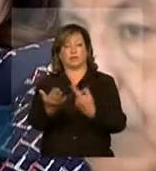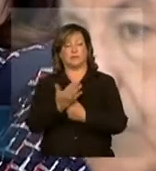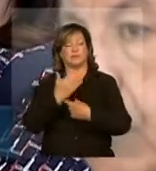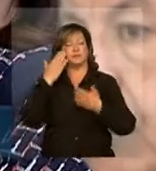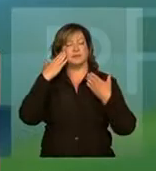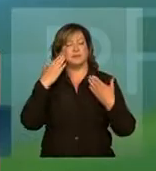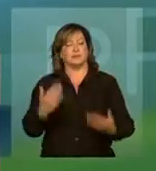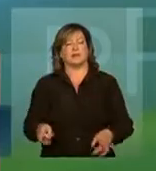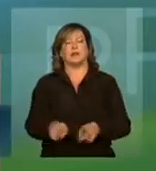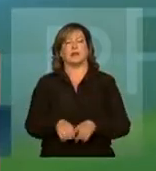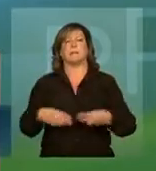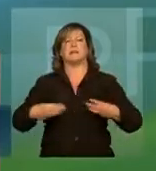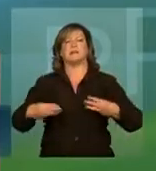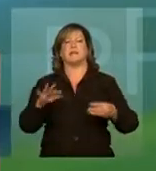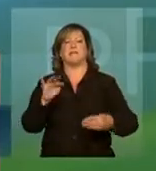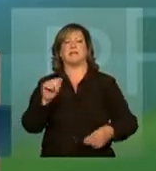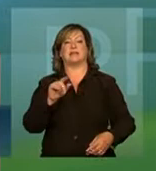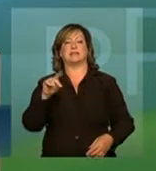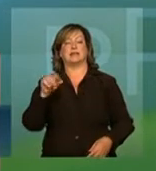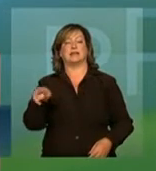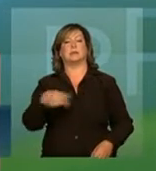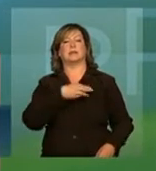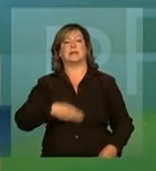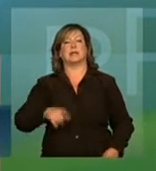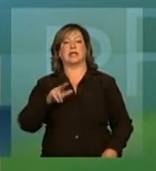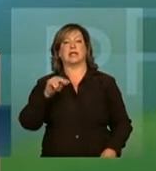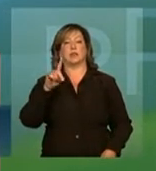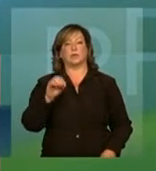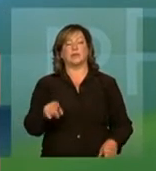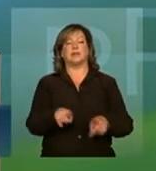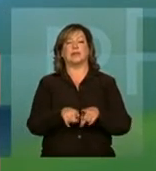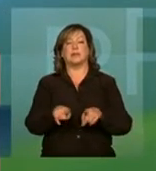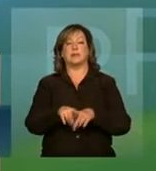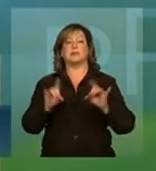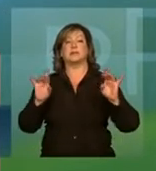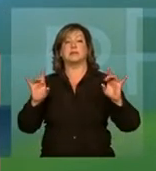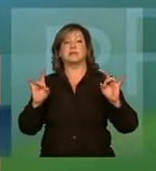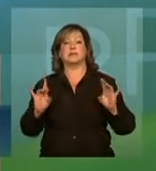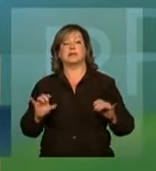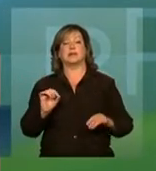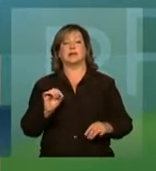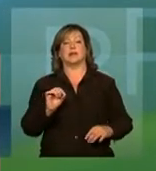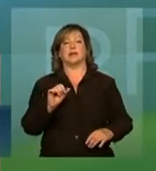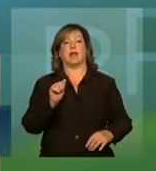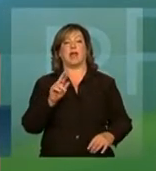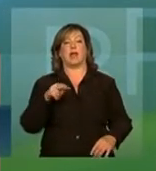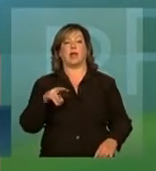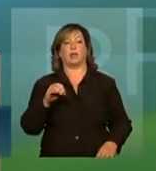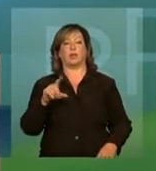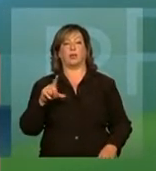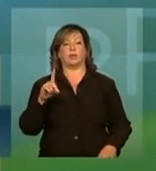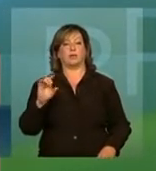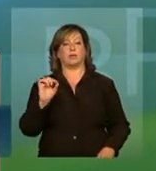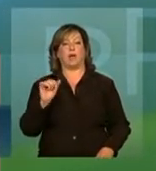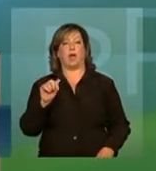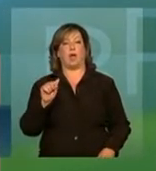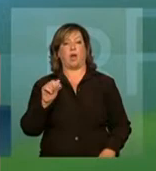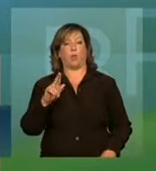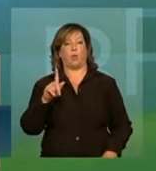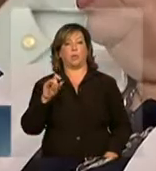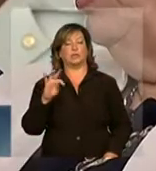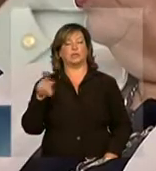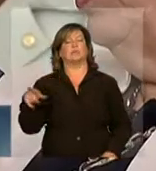equipe do Ministério da Fazenda, ao ministro Guido e também, em especial, ao Arno Agustin, que nunca mediu esforços para nos